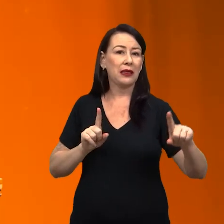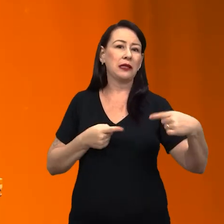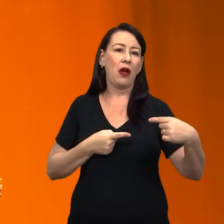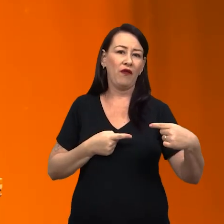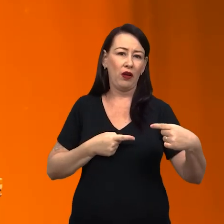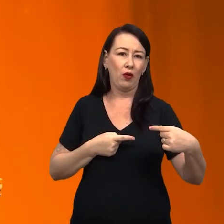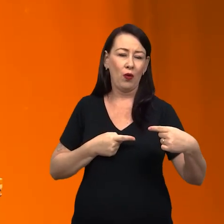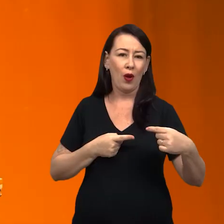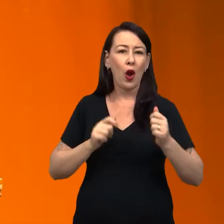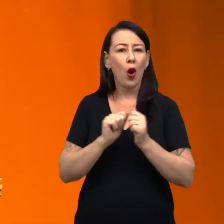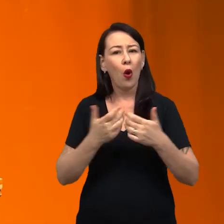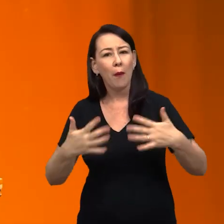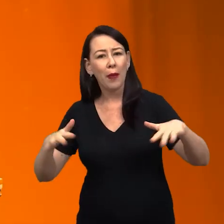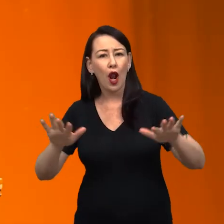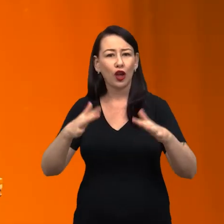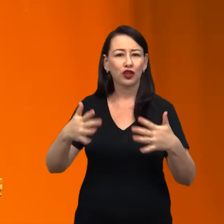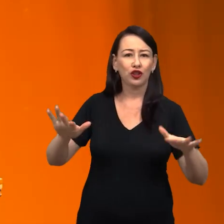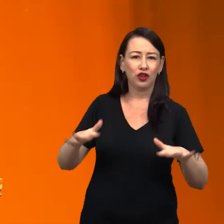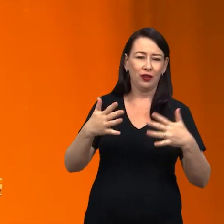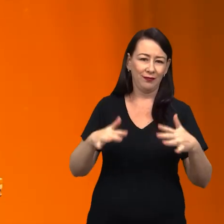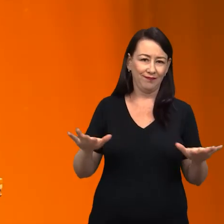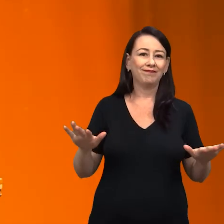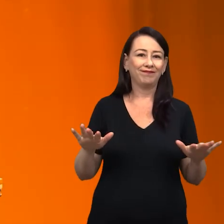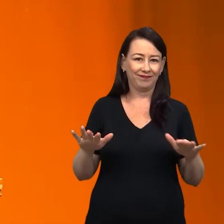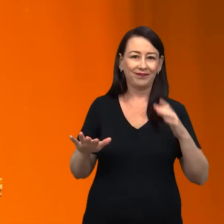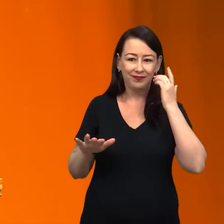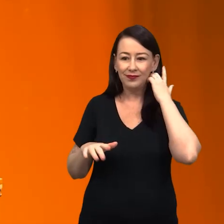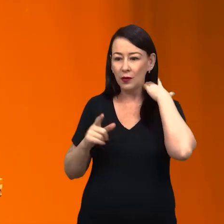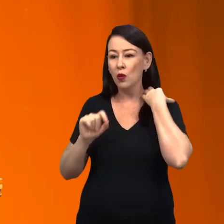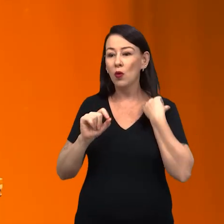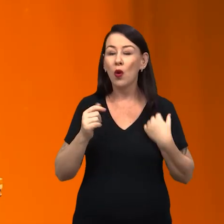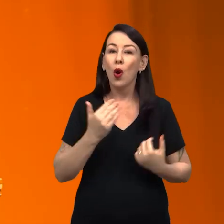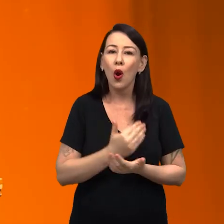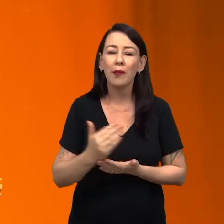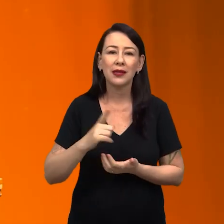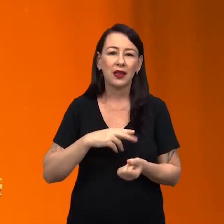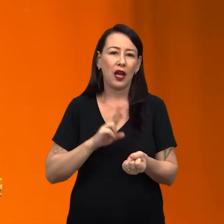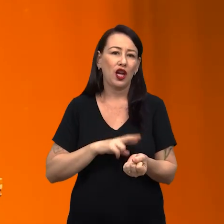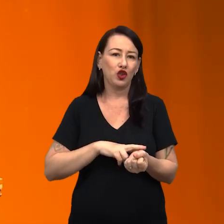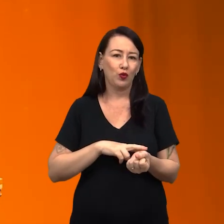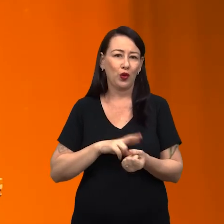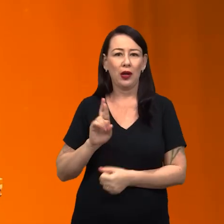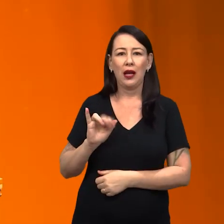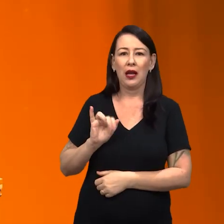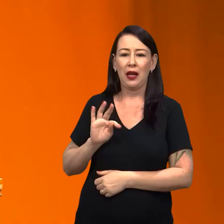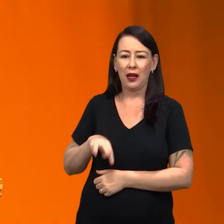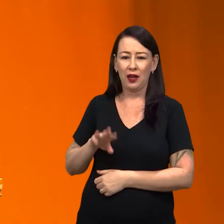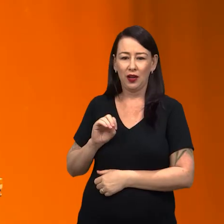desafio, a melodia vai desaparecendo. Então começa o